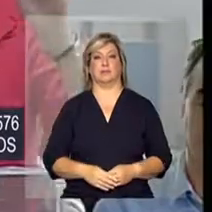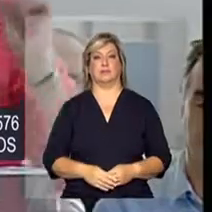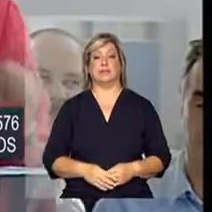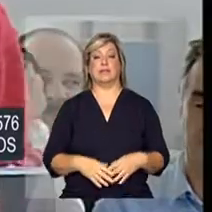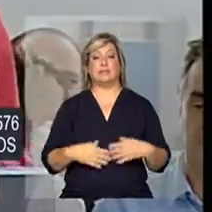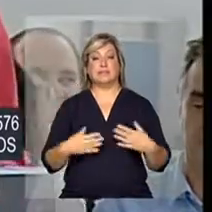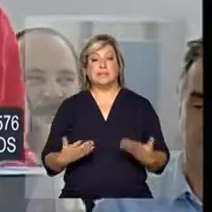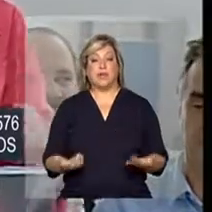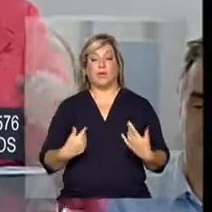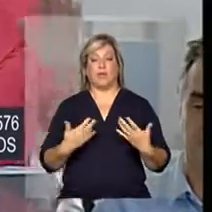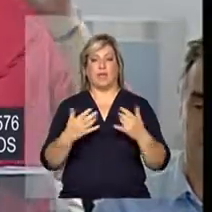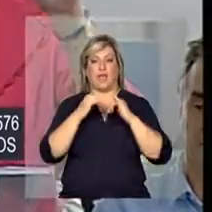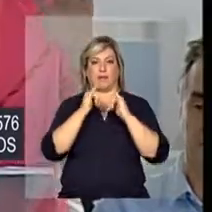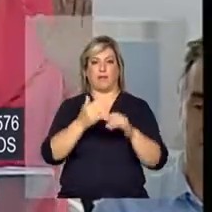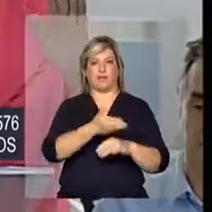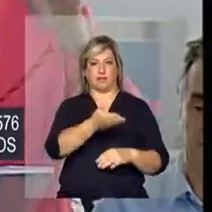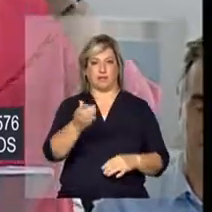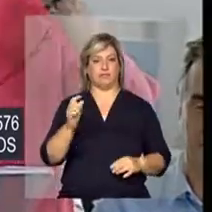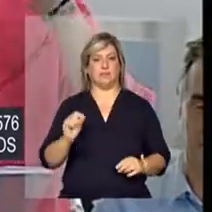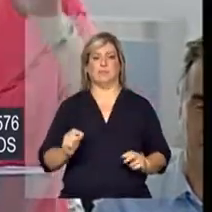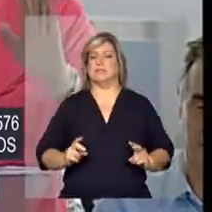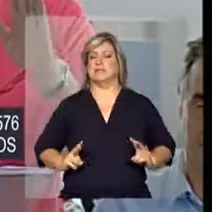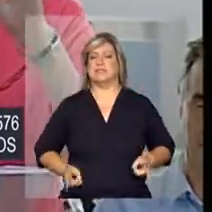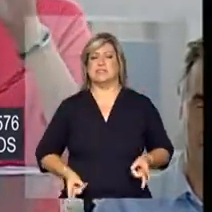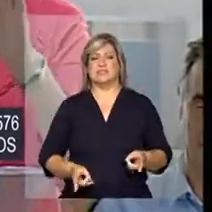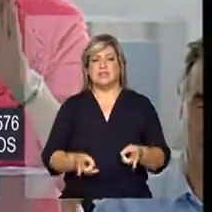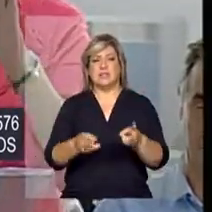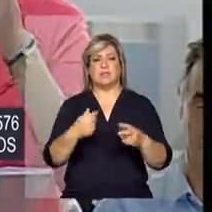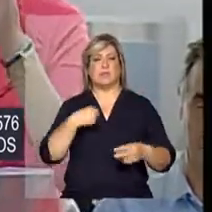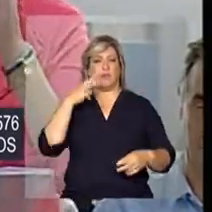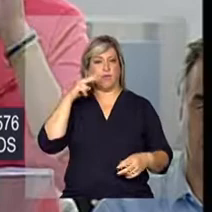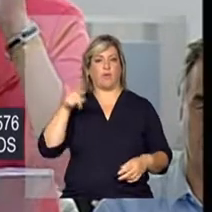eu queria dizer para vocês que sempre que eu olho